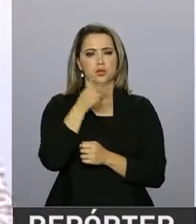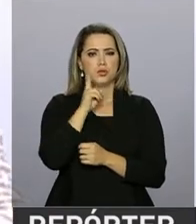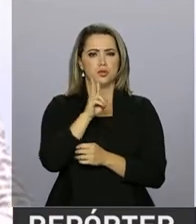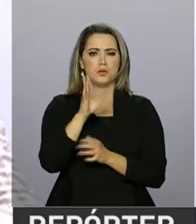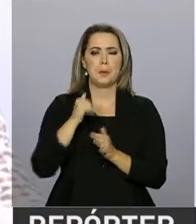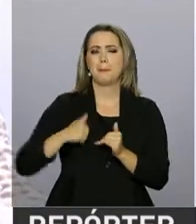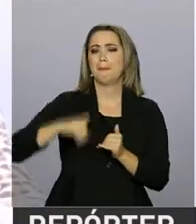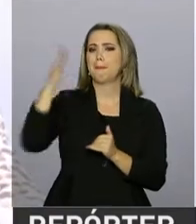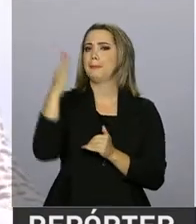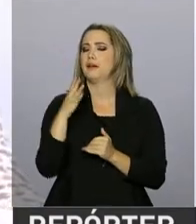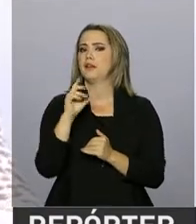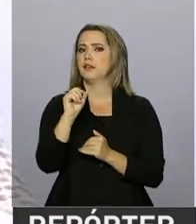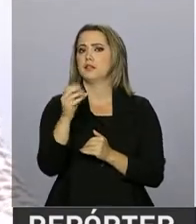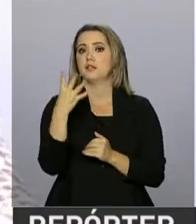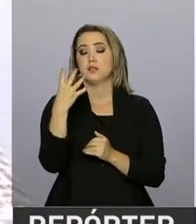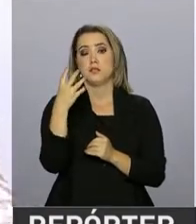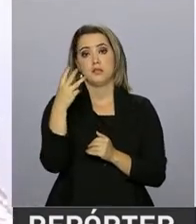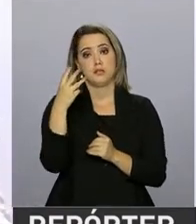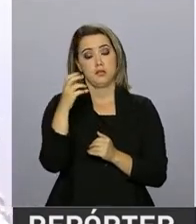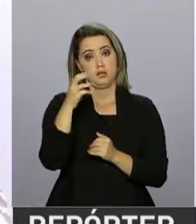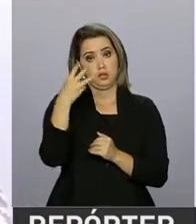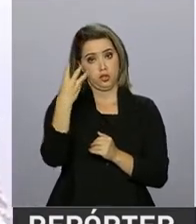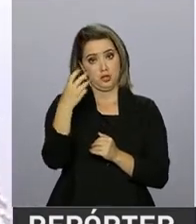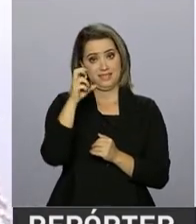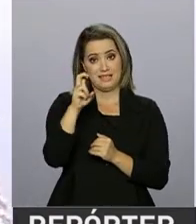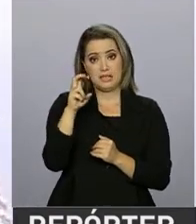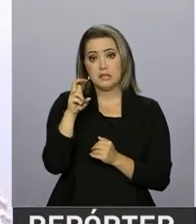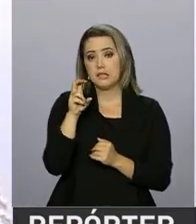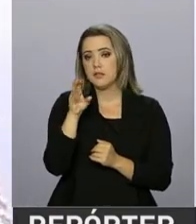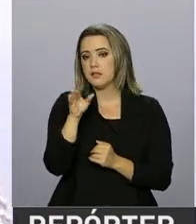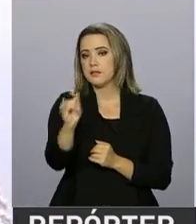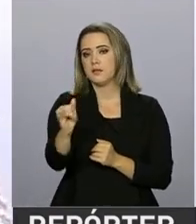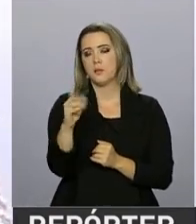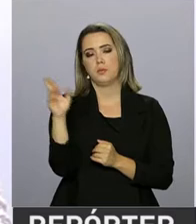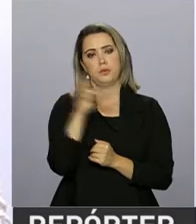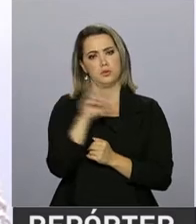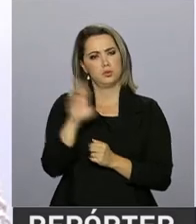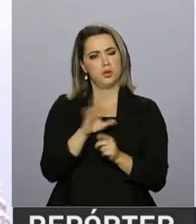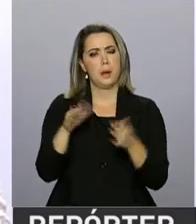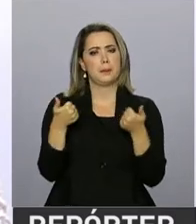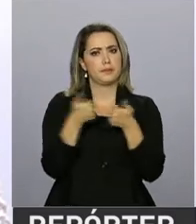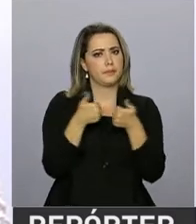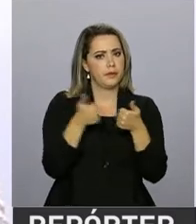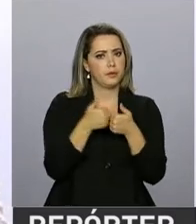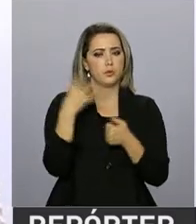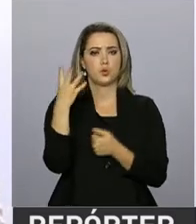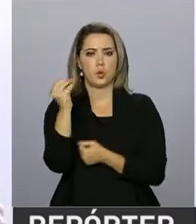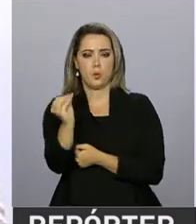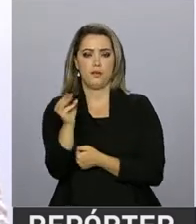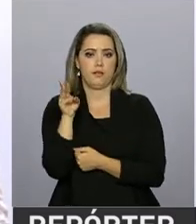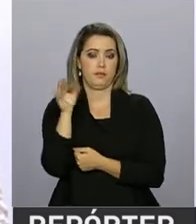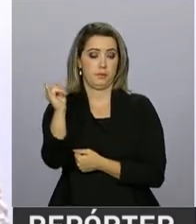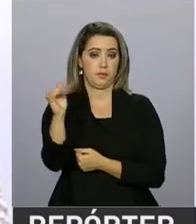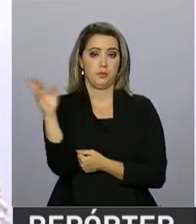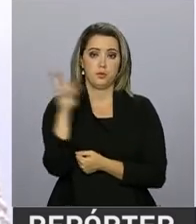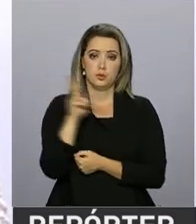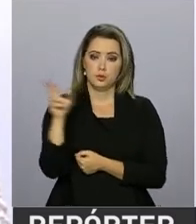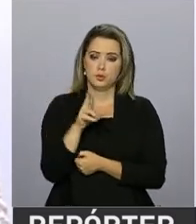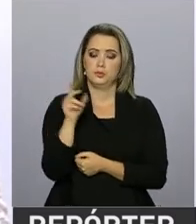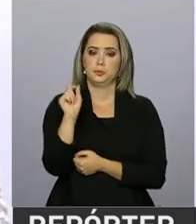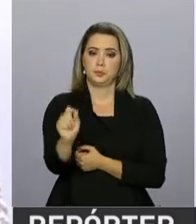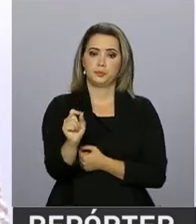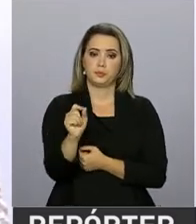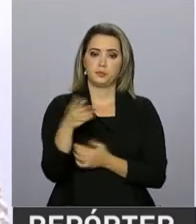número superior a 35 milhões de reais chegando aí próximo de 40 bilhões de reais